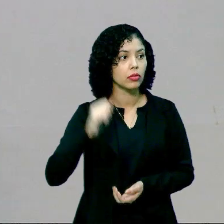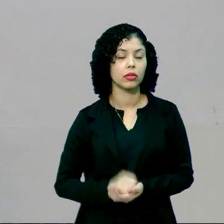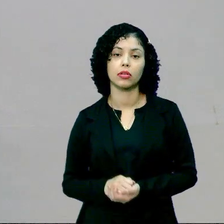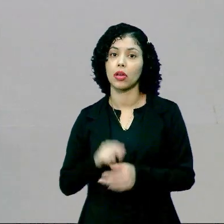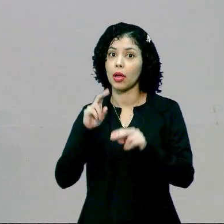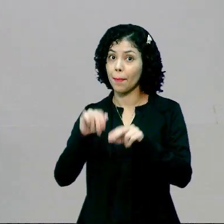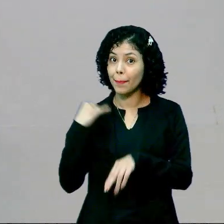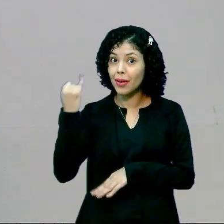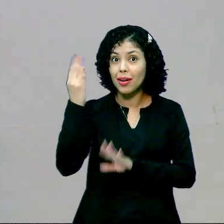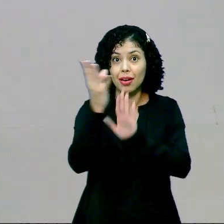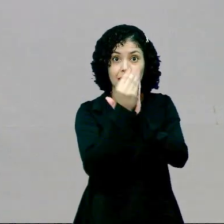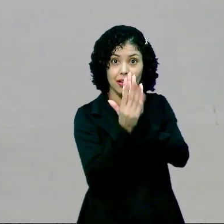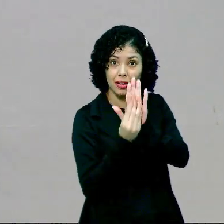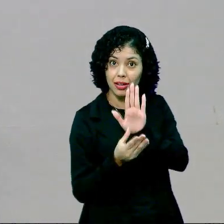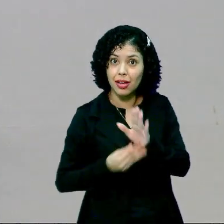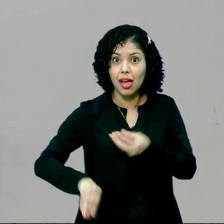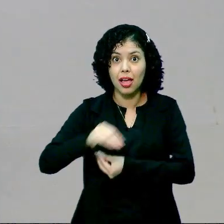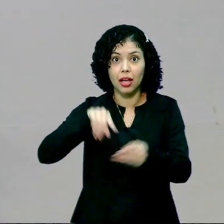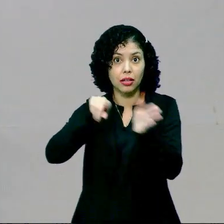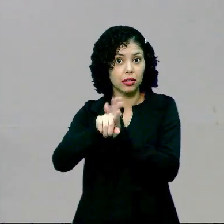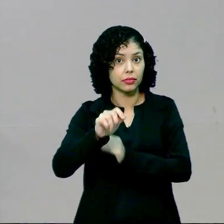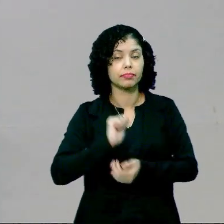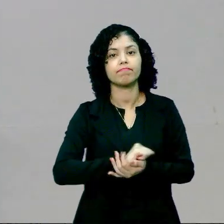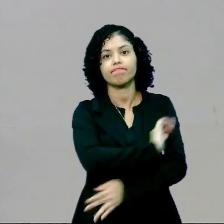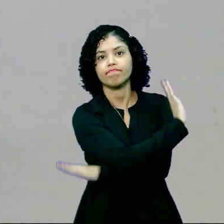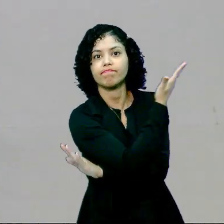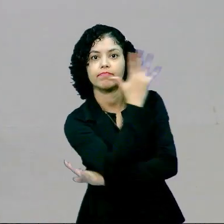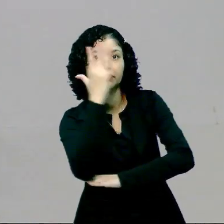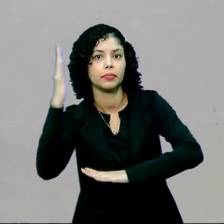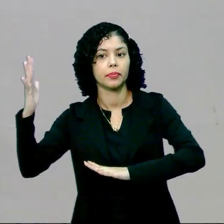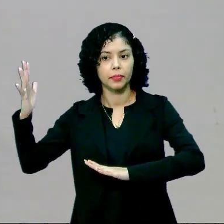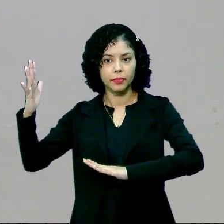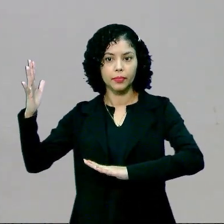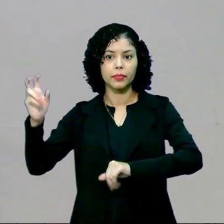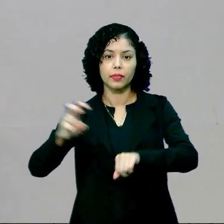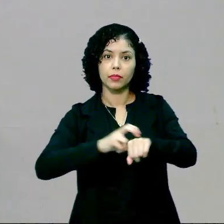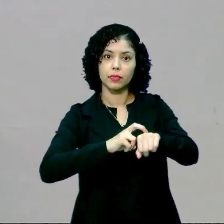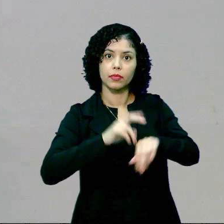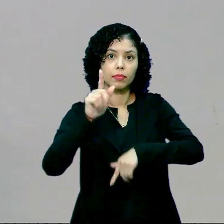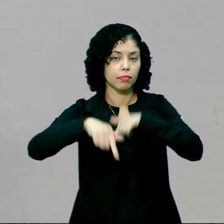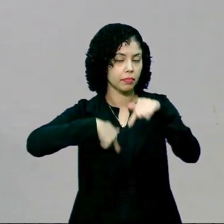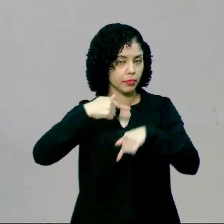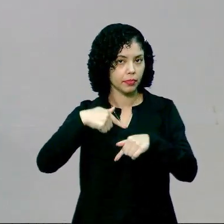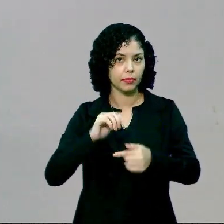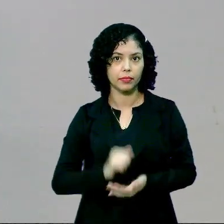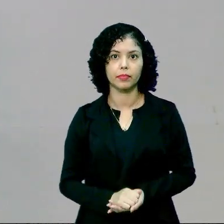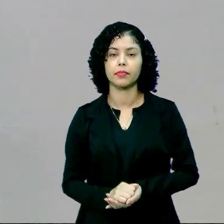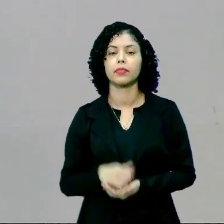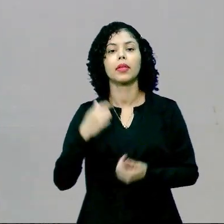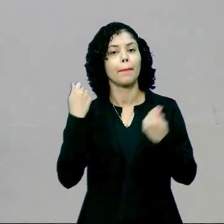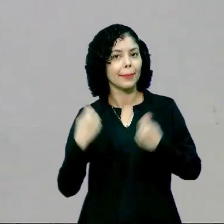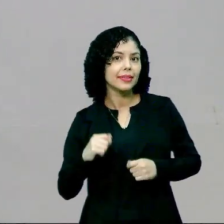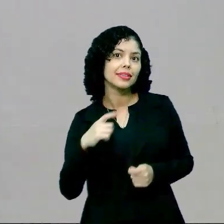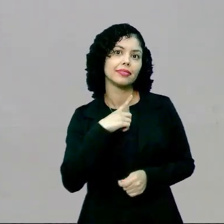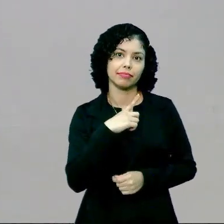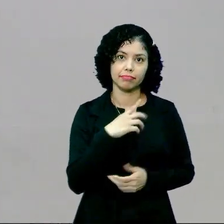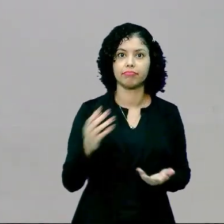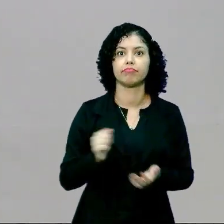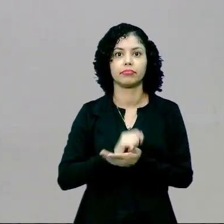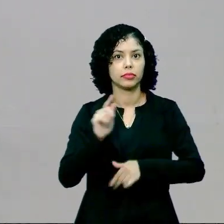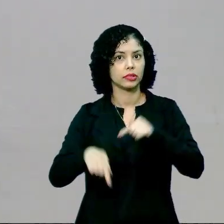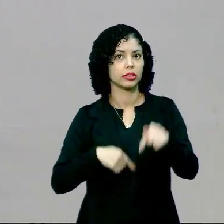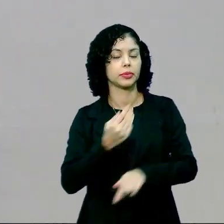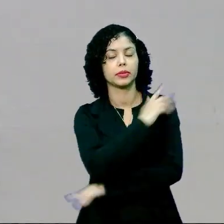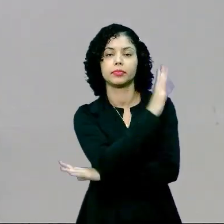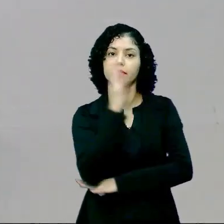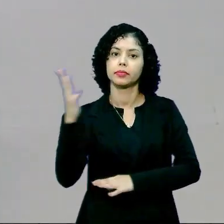principalmente para as questões que envolvem química ambiental que a química verde que tá lá é Matriz do Enem tem que cair questão de química